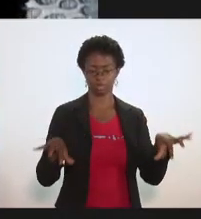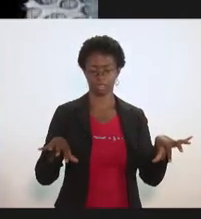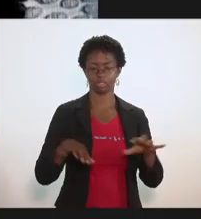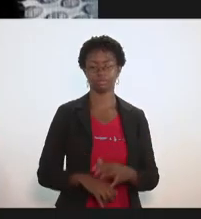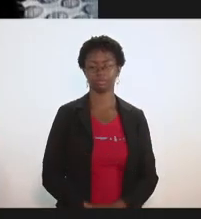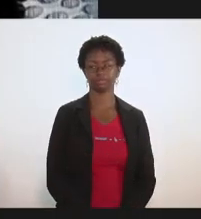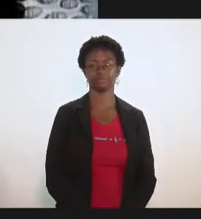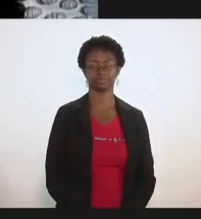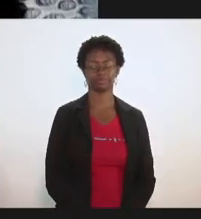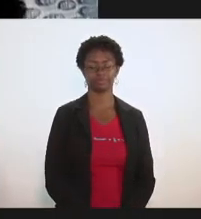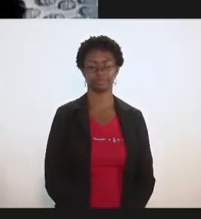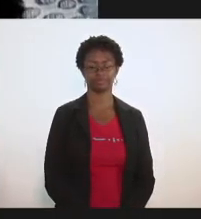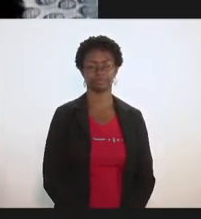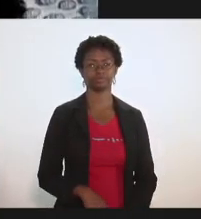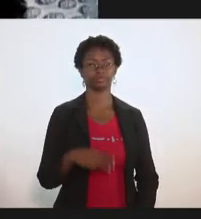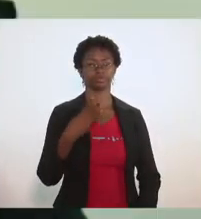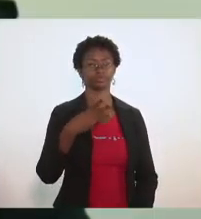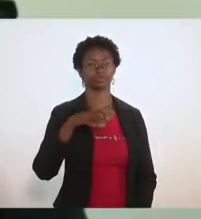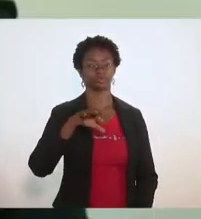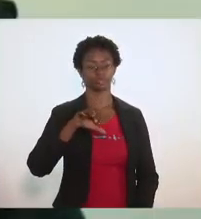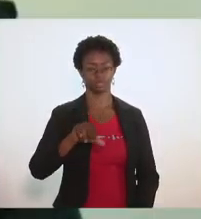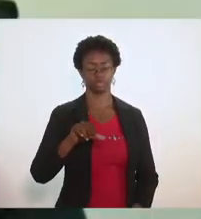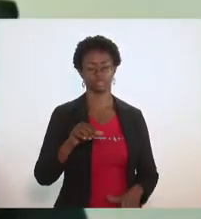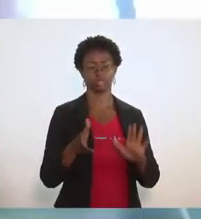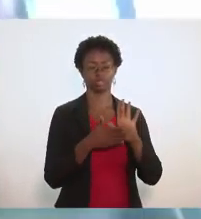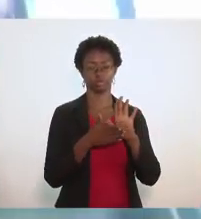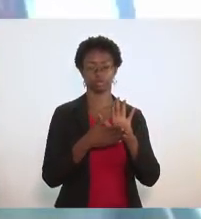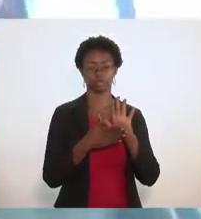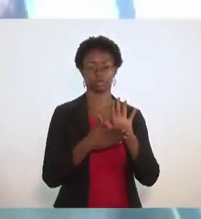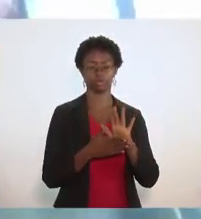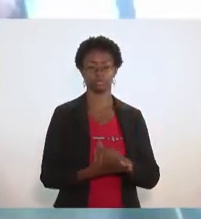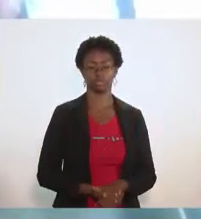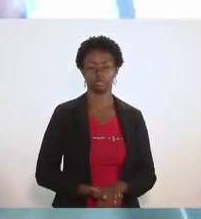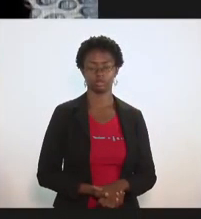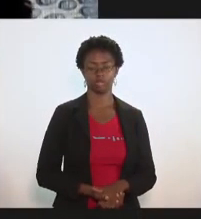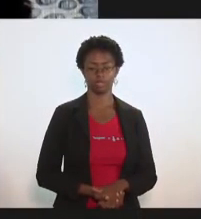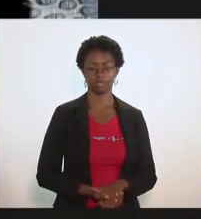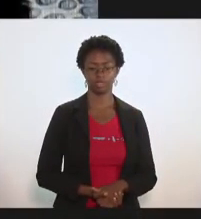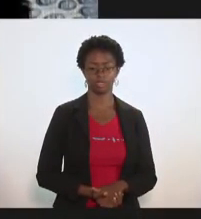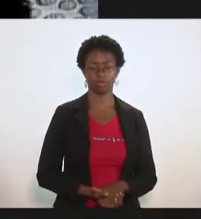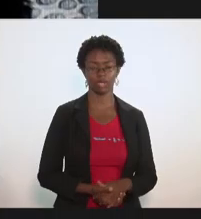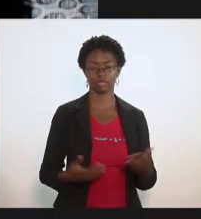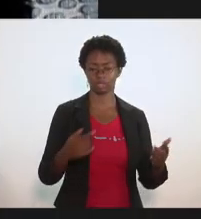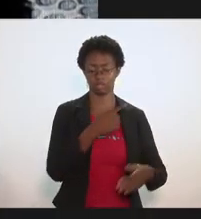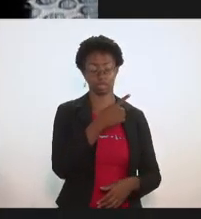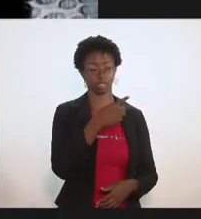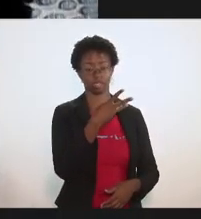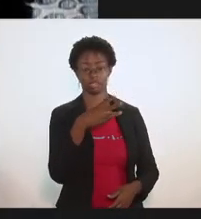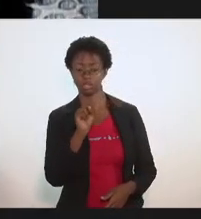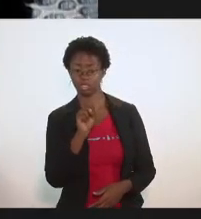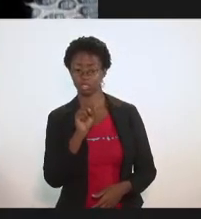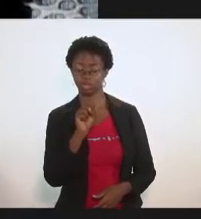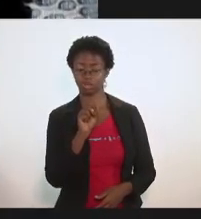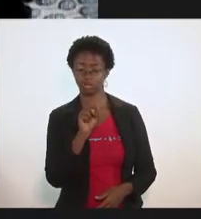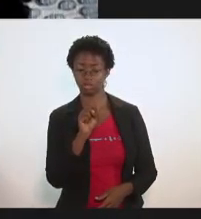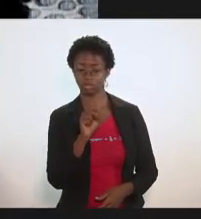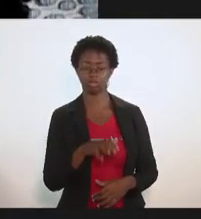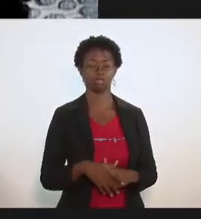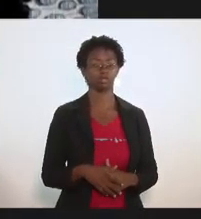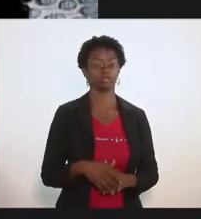1240 de 2015. Tá bom. 1240. Retirar de pauta pedido do relator para